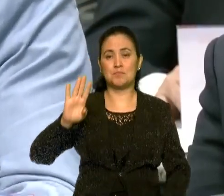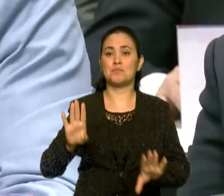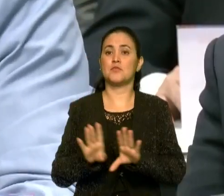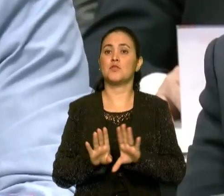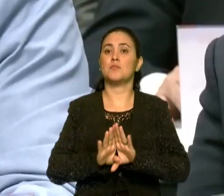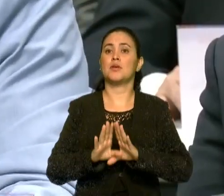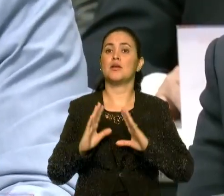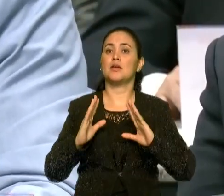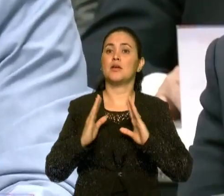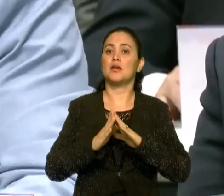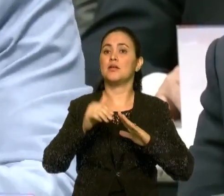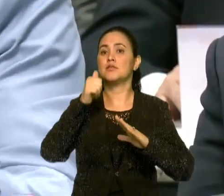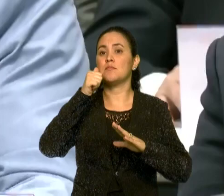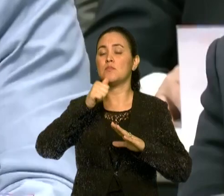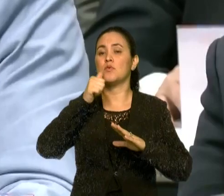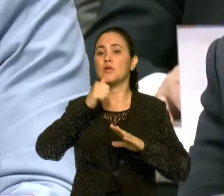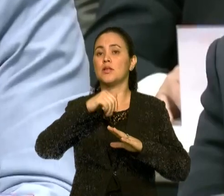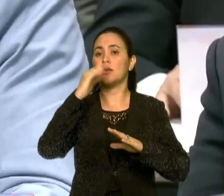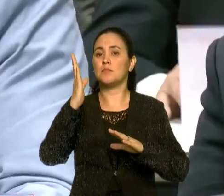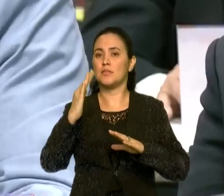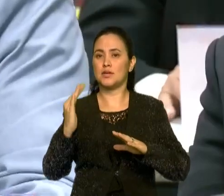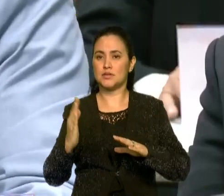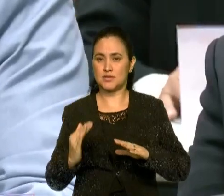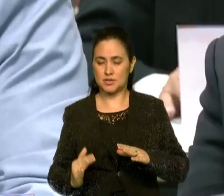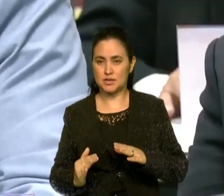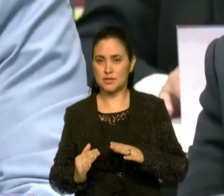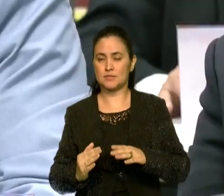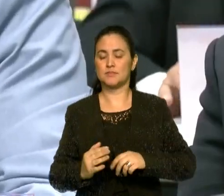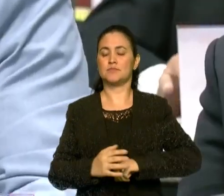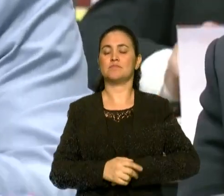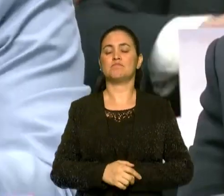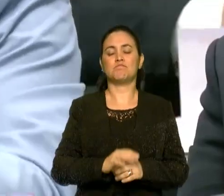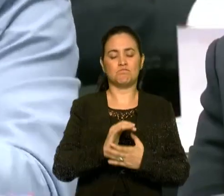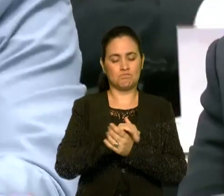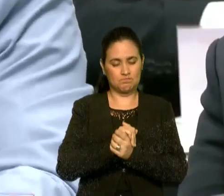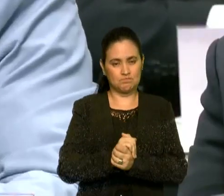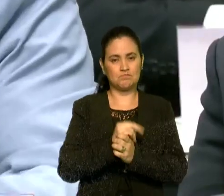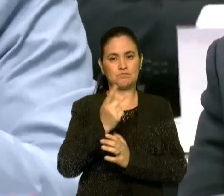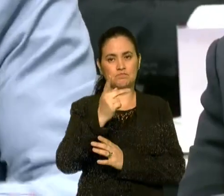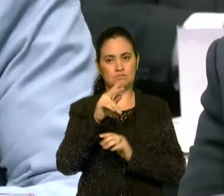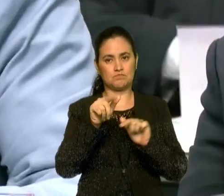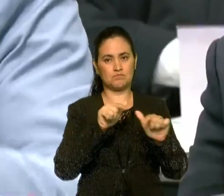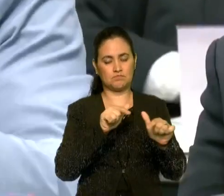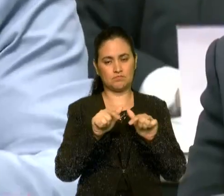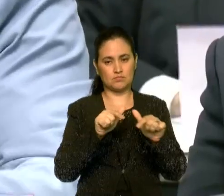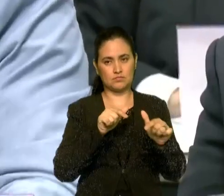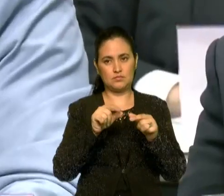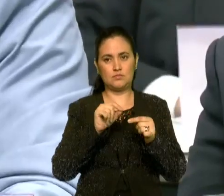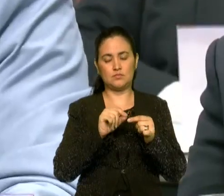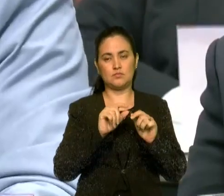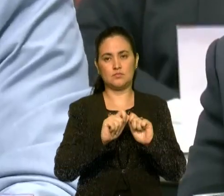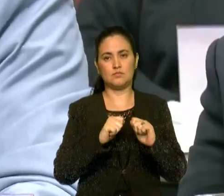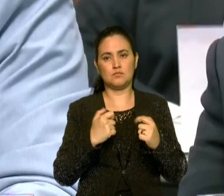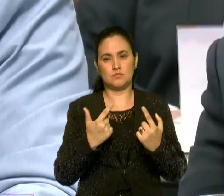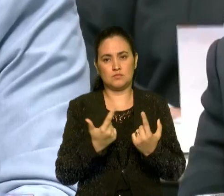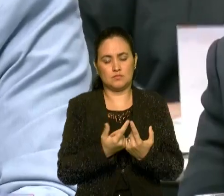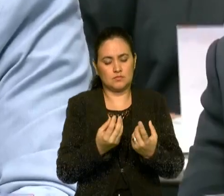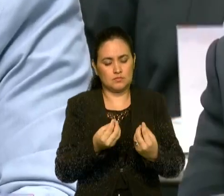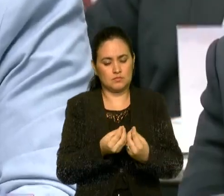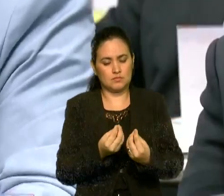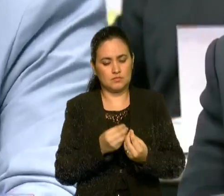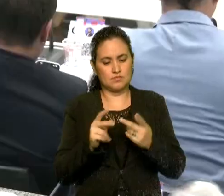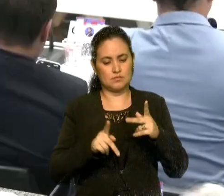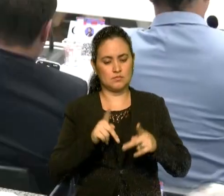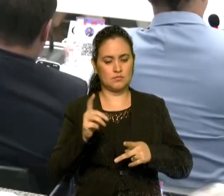governador e à senhora pelo trabalho que vem conduzindo. A senhora está fazendo um grande trabalho de botar a Assembleia perto do povo maranhense. Muito